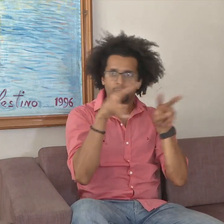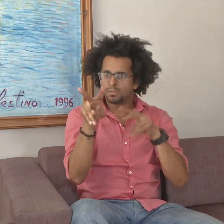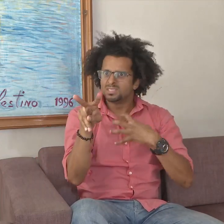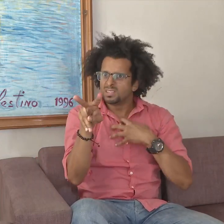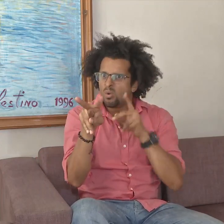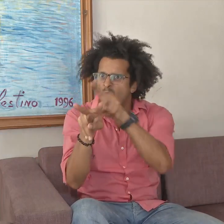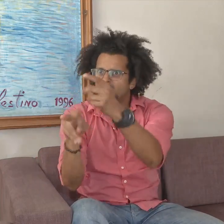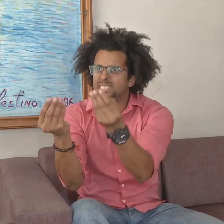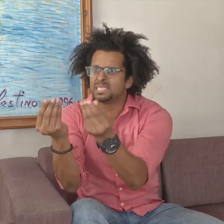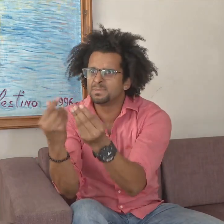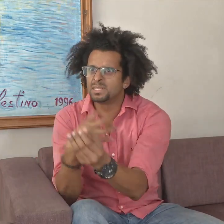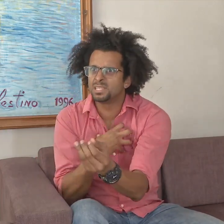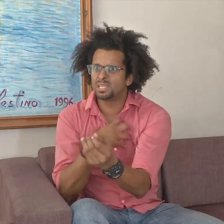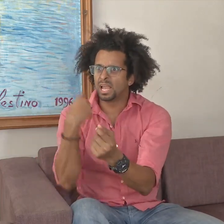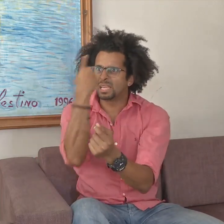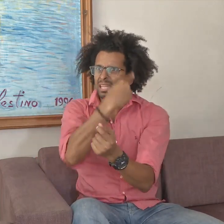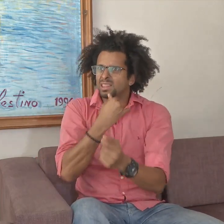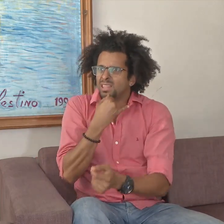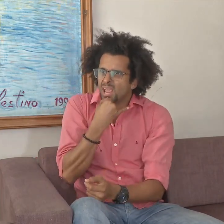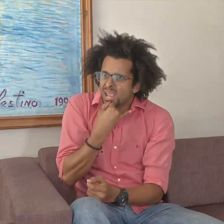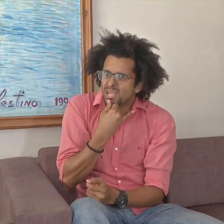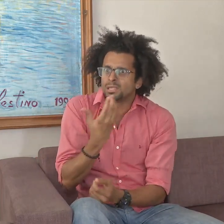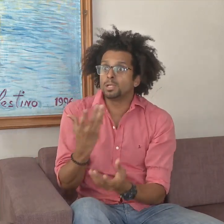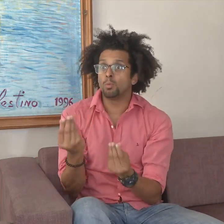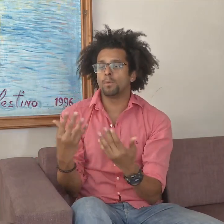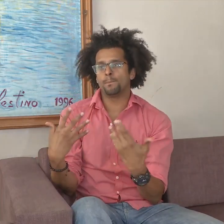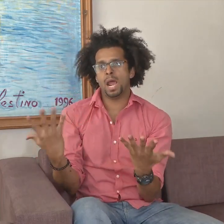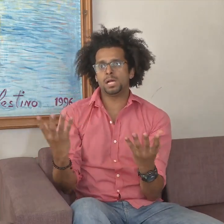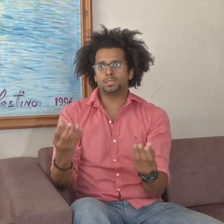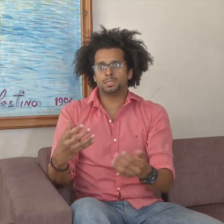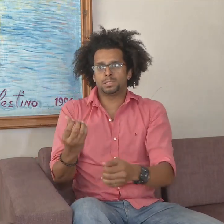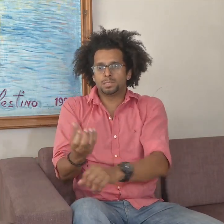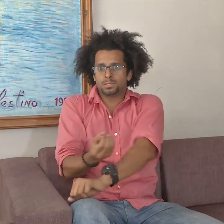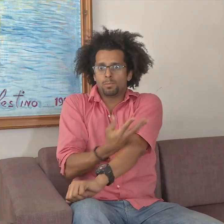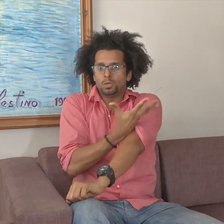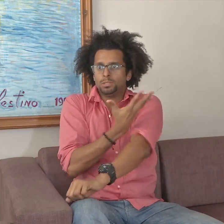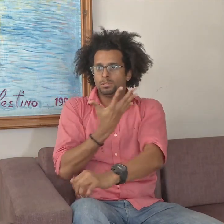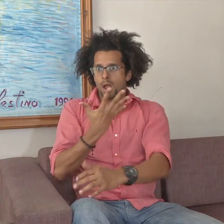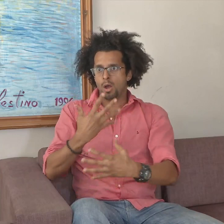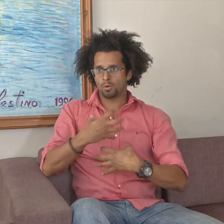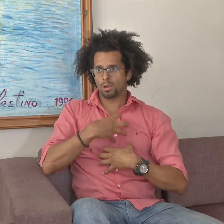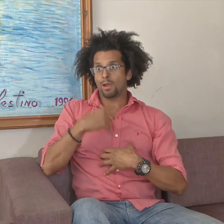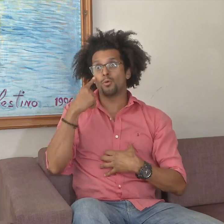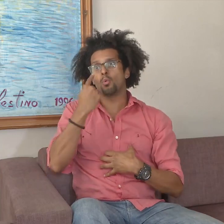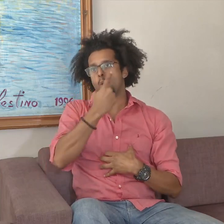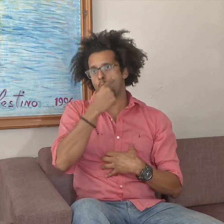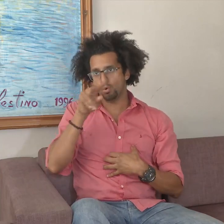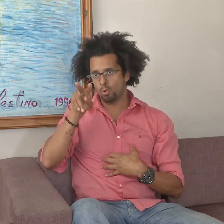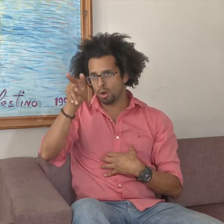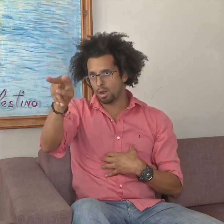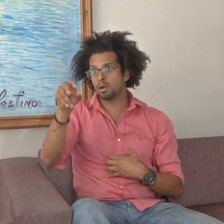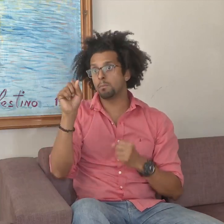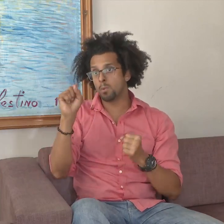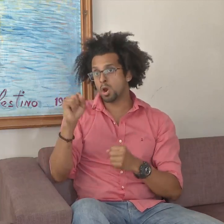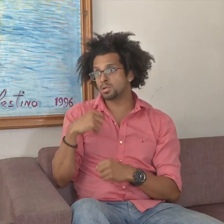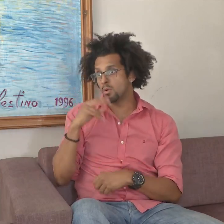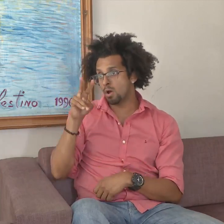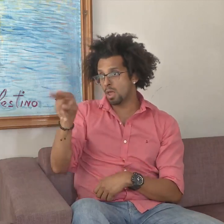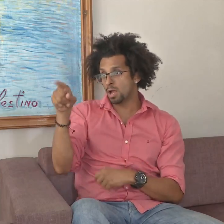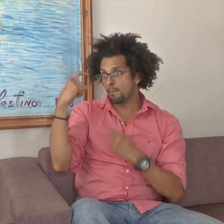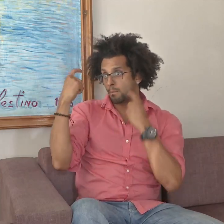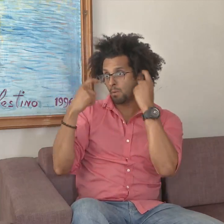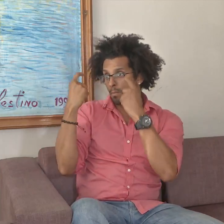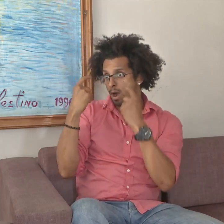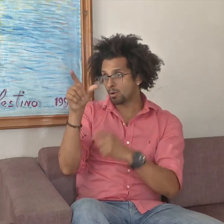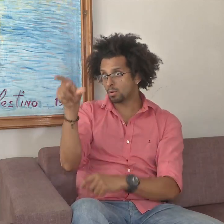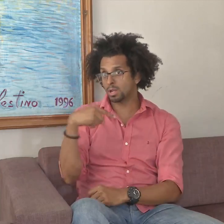ouvir, conseguem ver, mas eu tenho a sensibilidade de ver a pessoa cega e ver que ela precisa desse apoio, dessa ajuda,